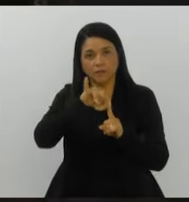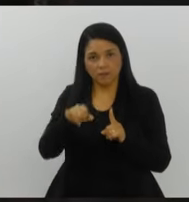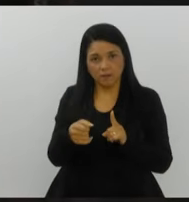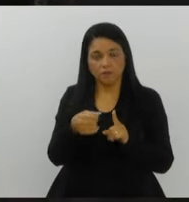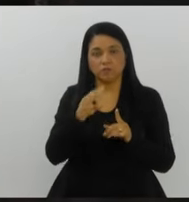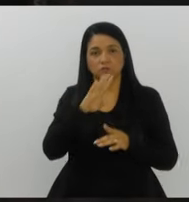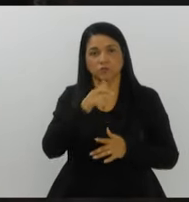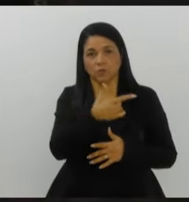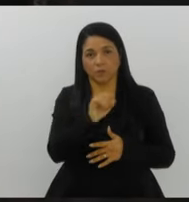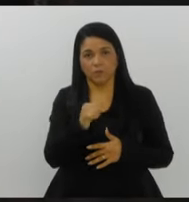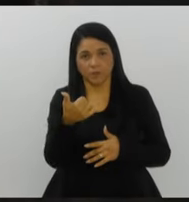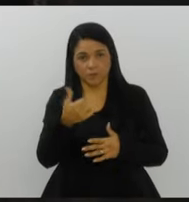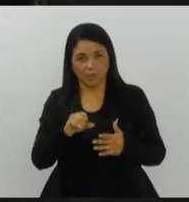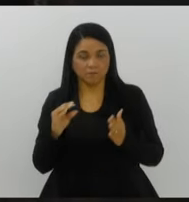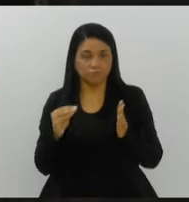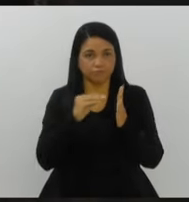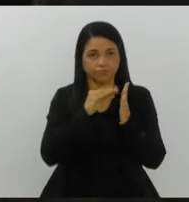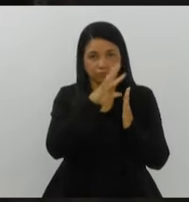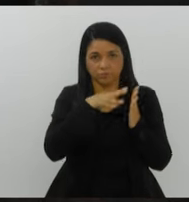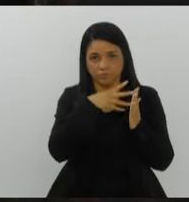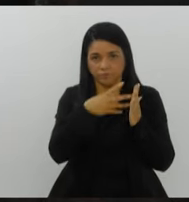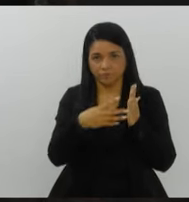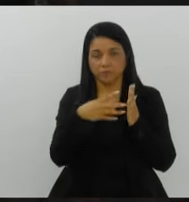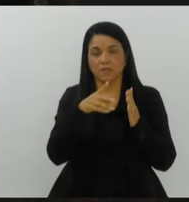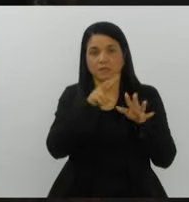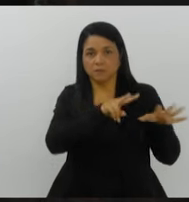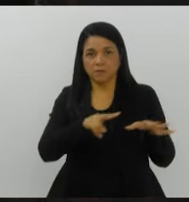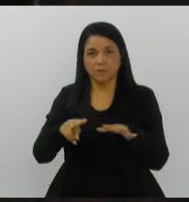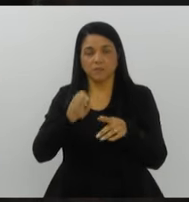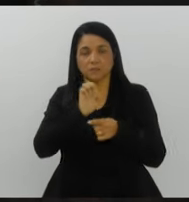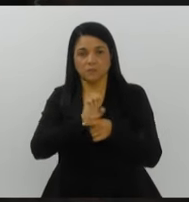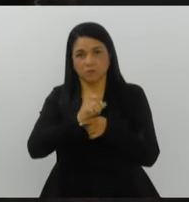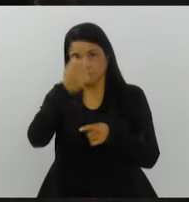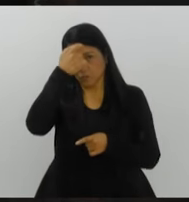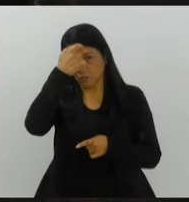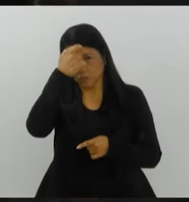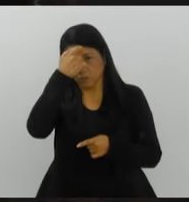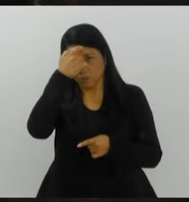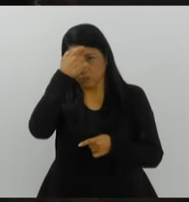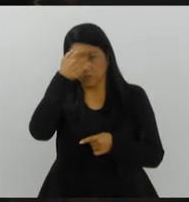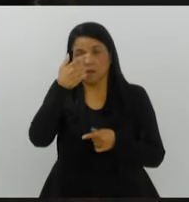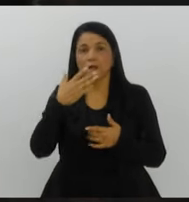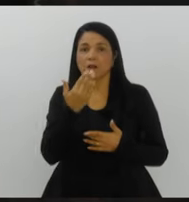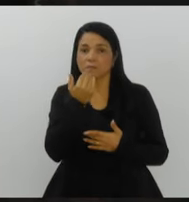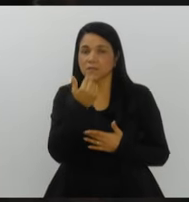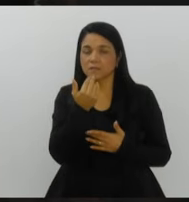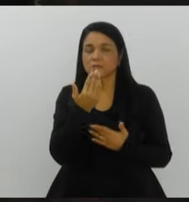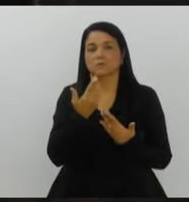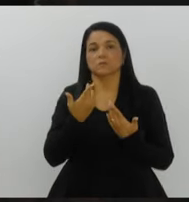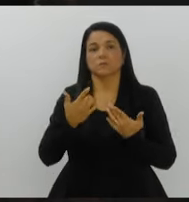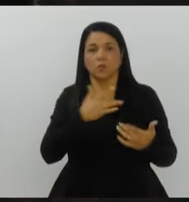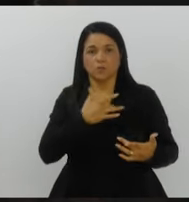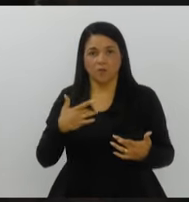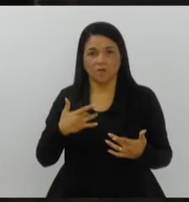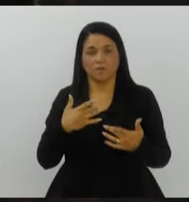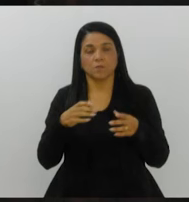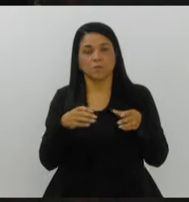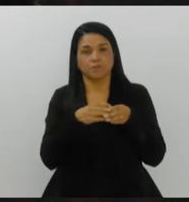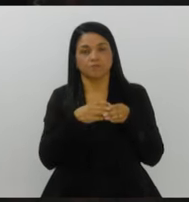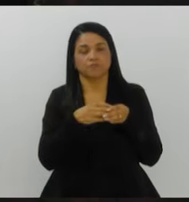incluindo no calendário oficial do Estado do Rio de Janeiro, a Semana Estadual de Conscientização da Alimentação Saudável, parecer das comissões